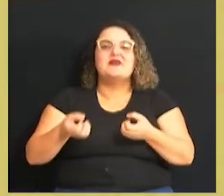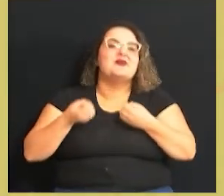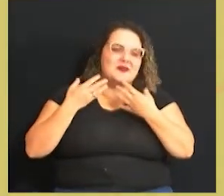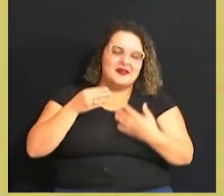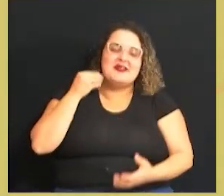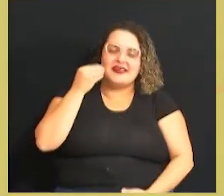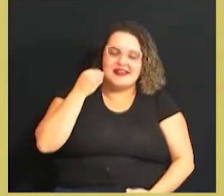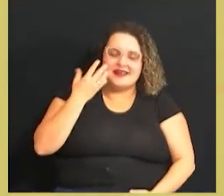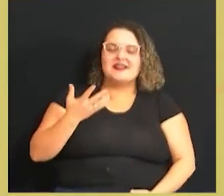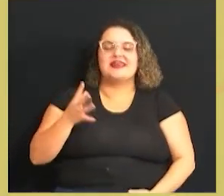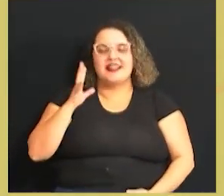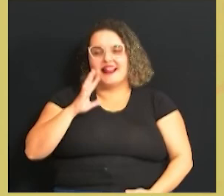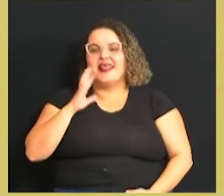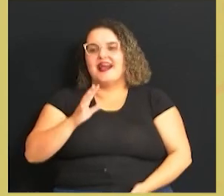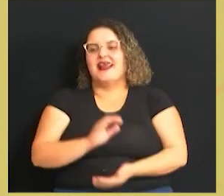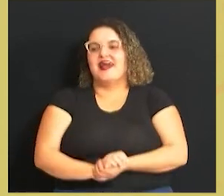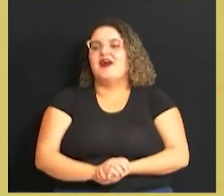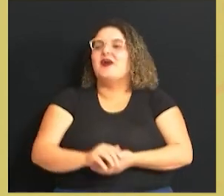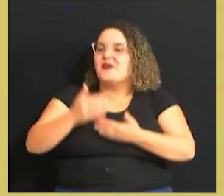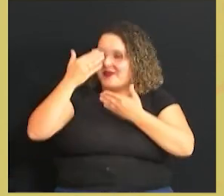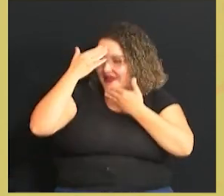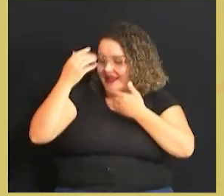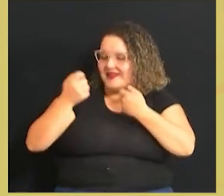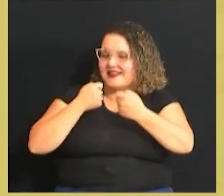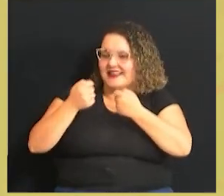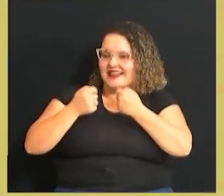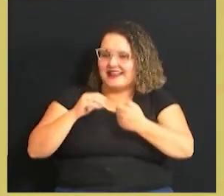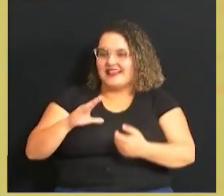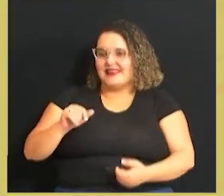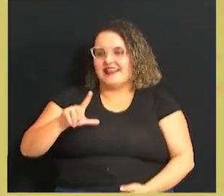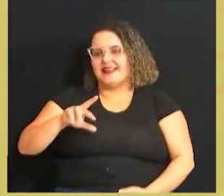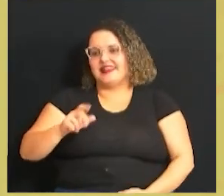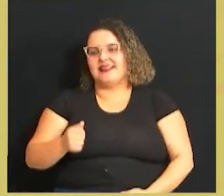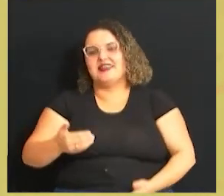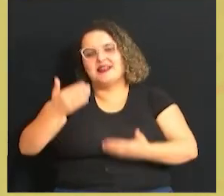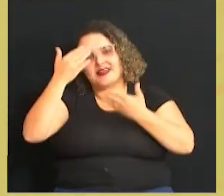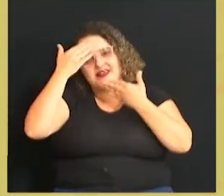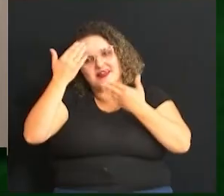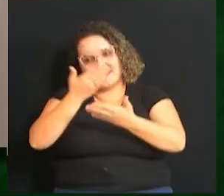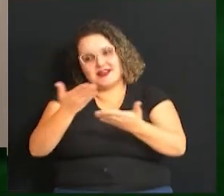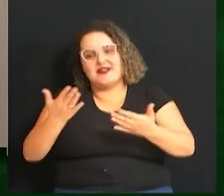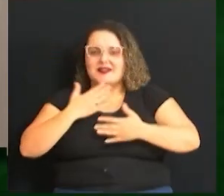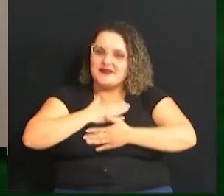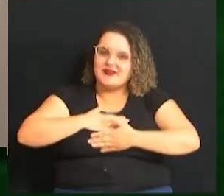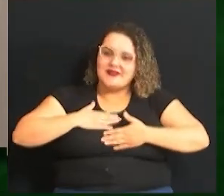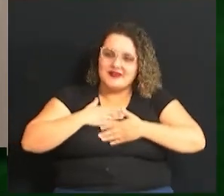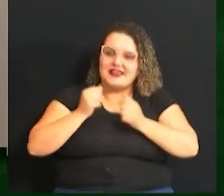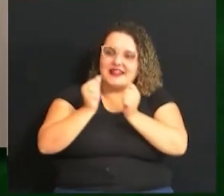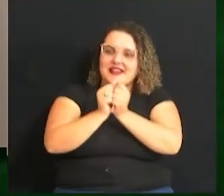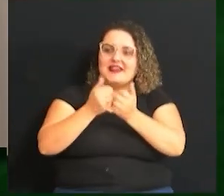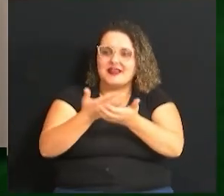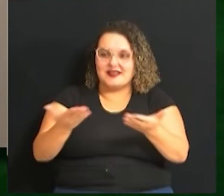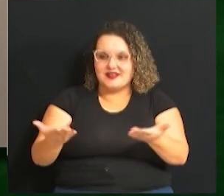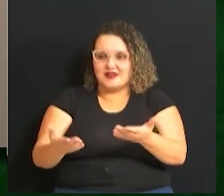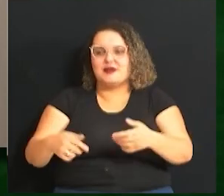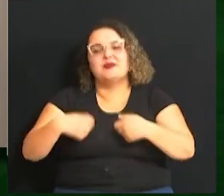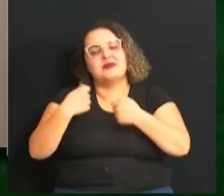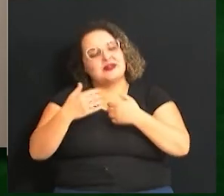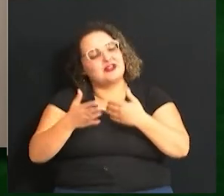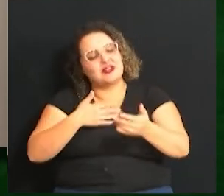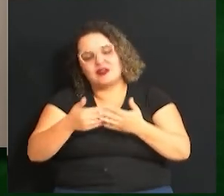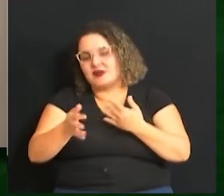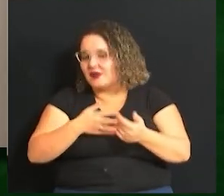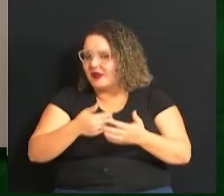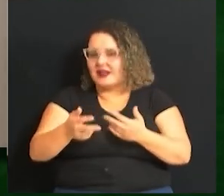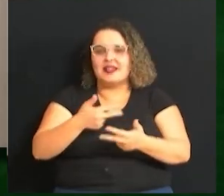as experiências. É bem legal, é bem legal. Boa, muito obrigado pela entrevista, viu, Clary? Obrigada a você, foi um prazer estar aqui com vocês,